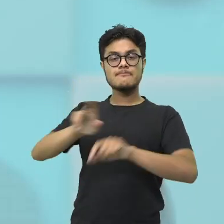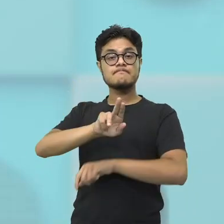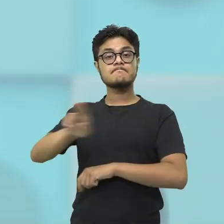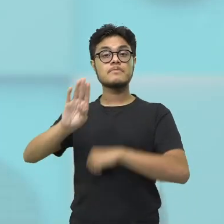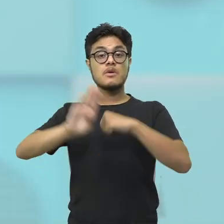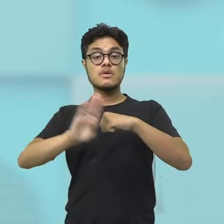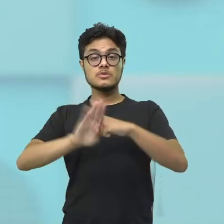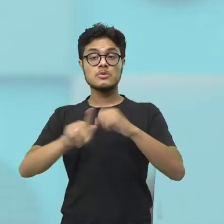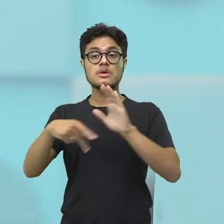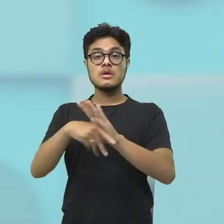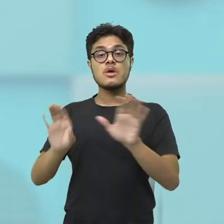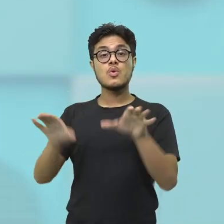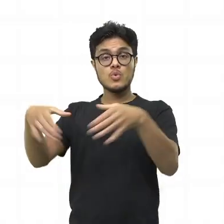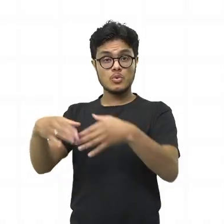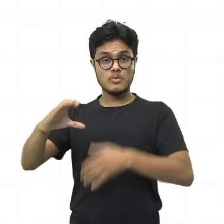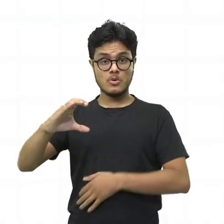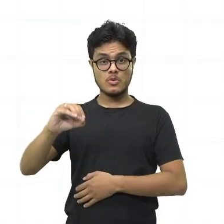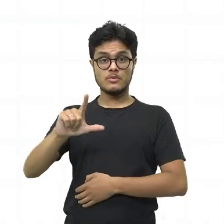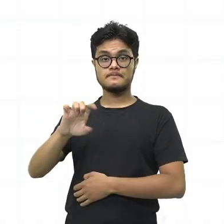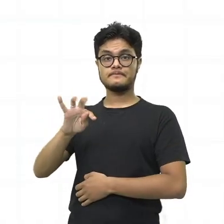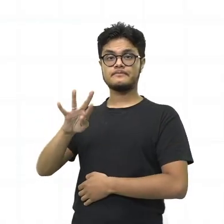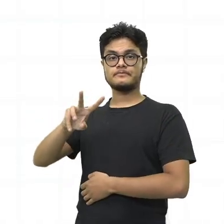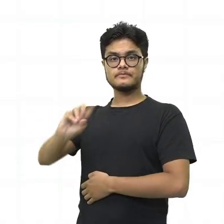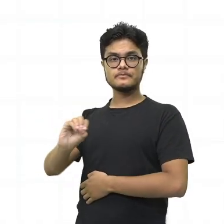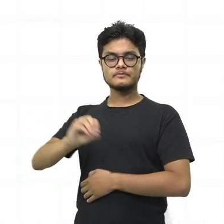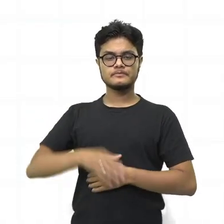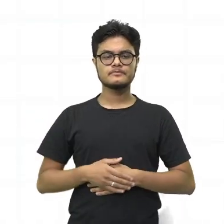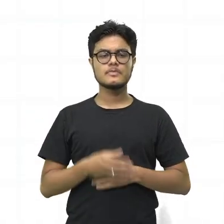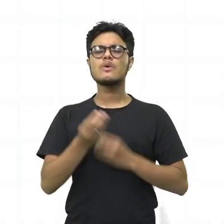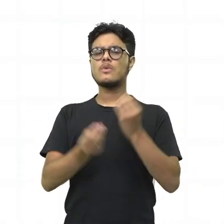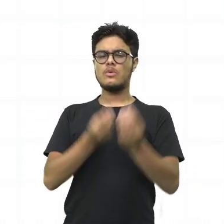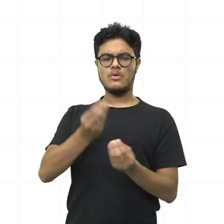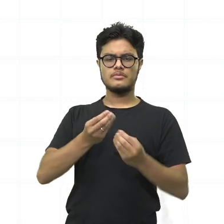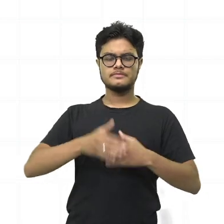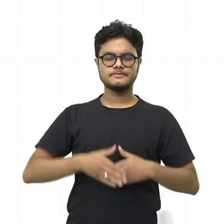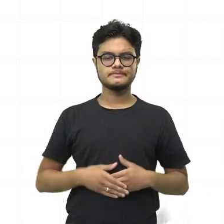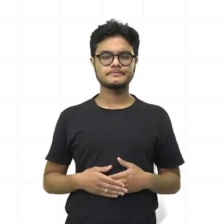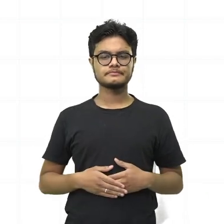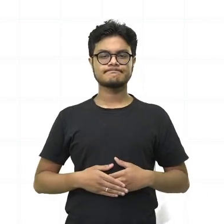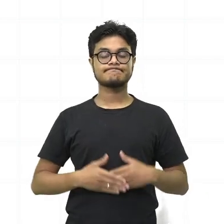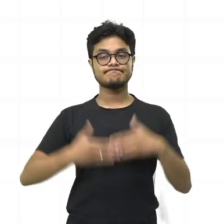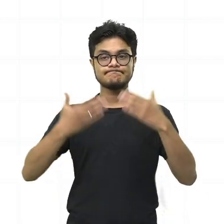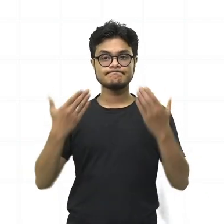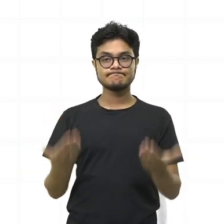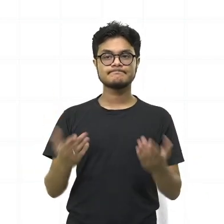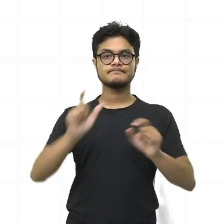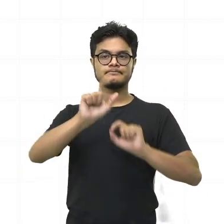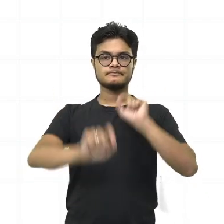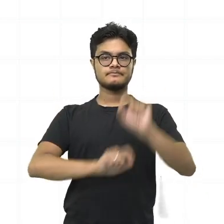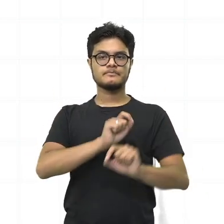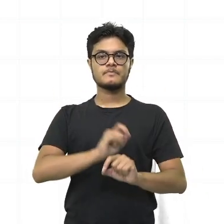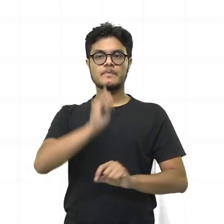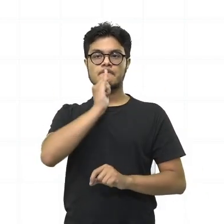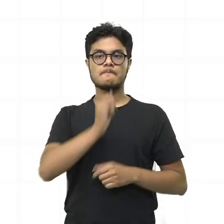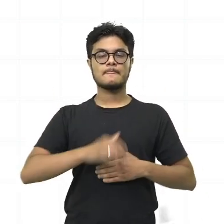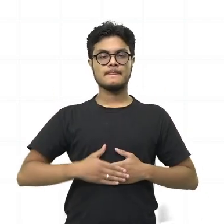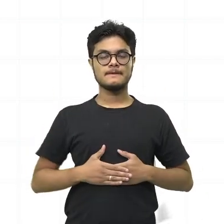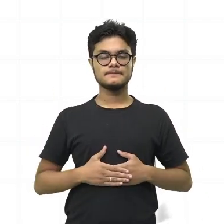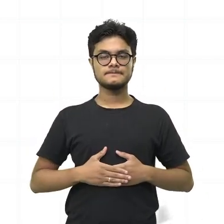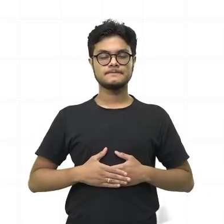os substantivos coletivos. Vamos dar uma olhadinha. Substantivo coletivo, então, é o nome que se